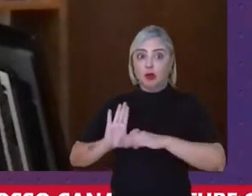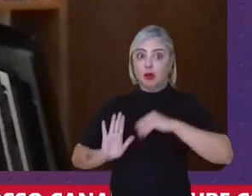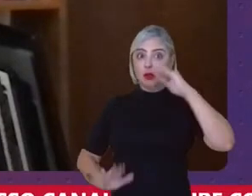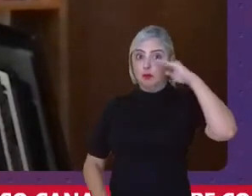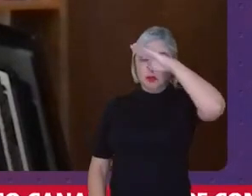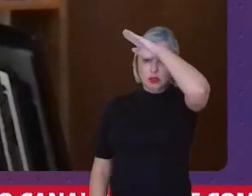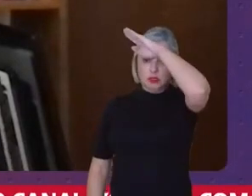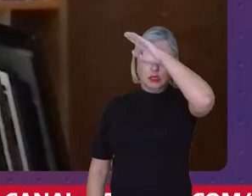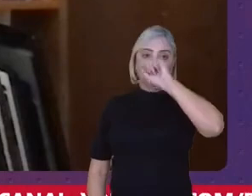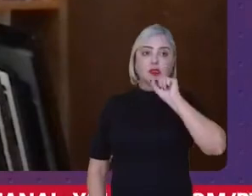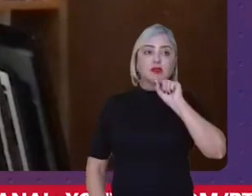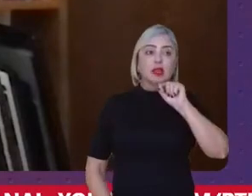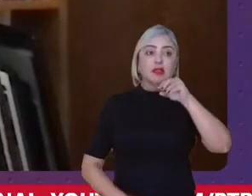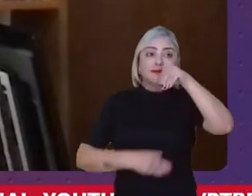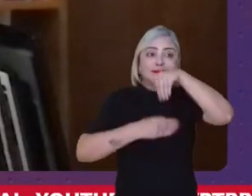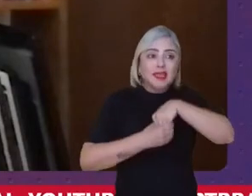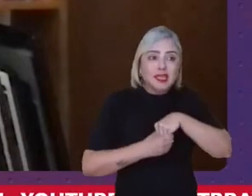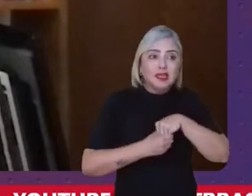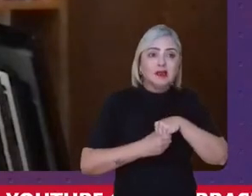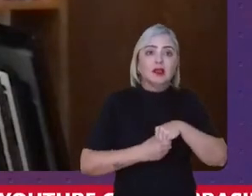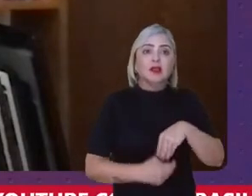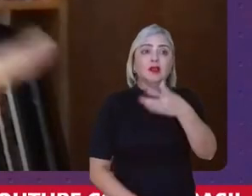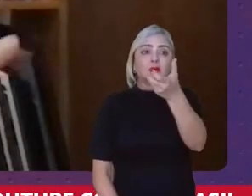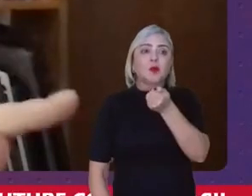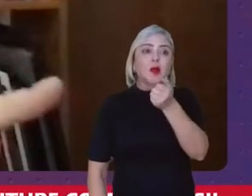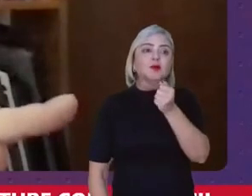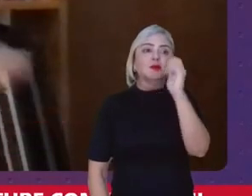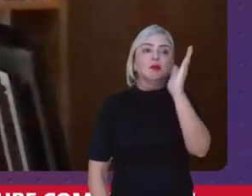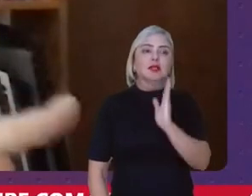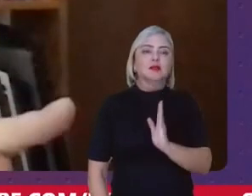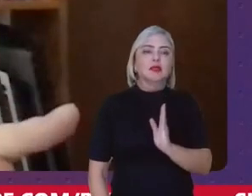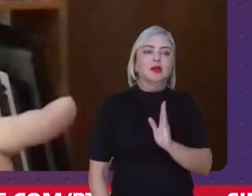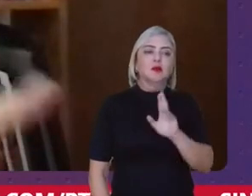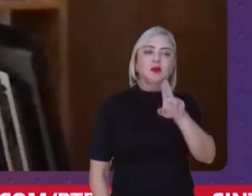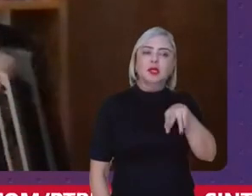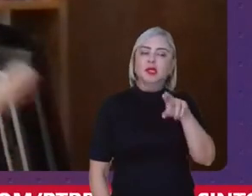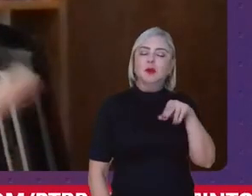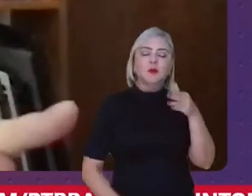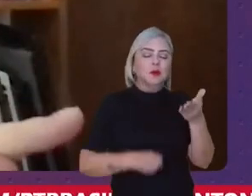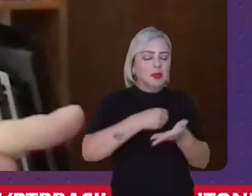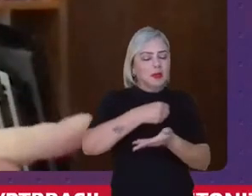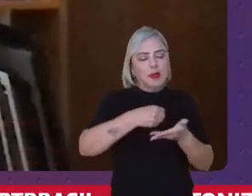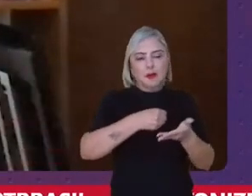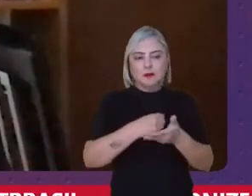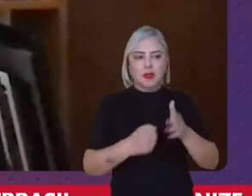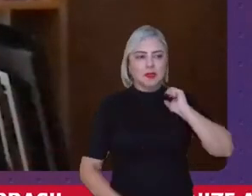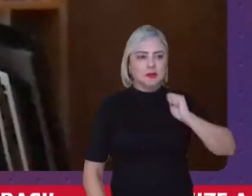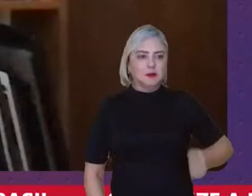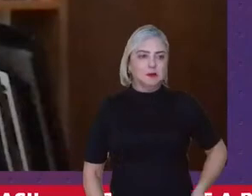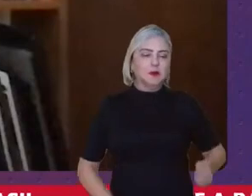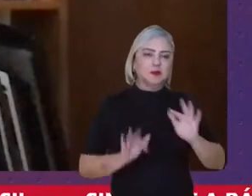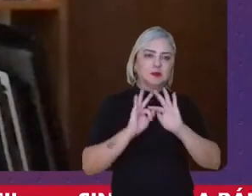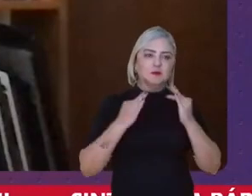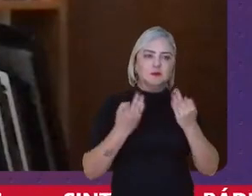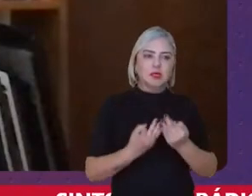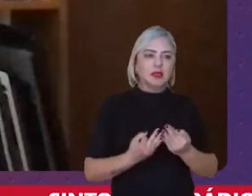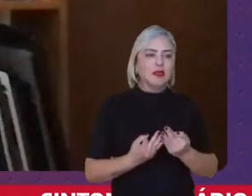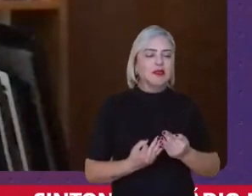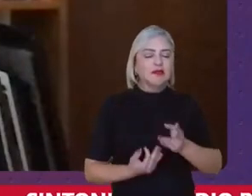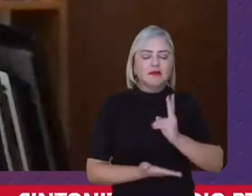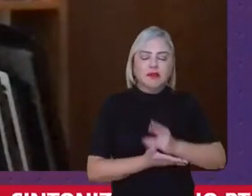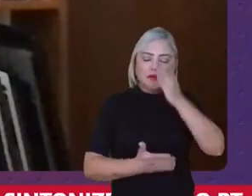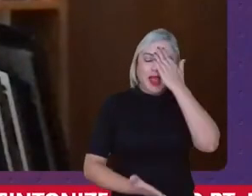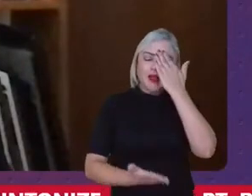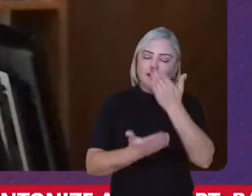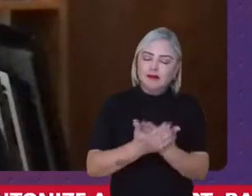está na essência do Auxílio Brasil, mas nunca esteve nas bases do Bolsa Família, que sempre apostou que